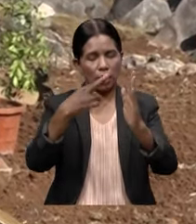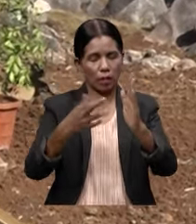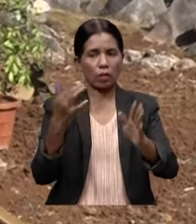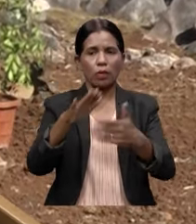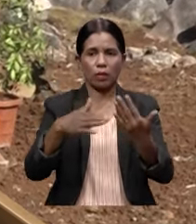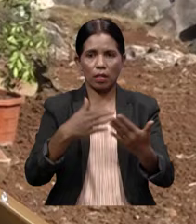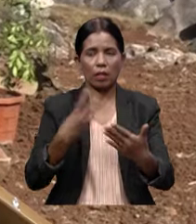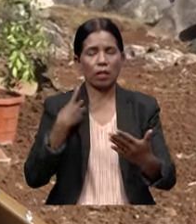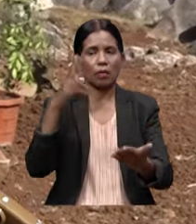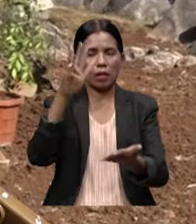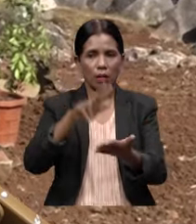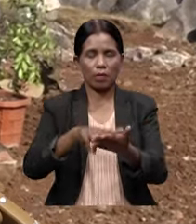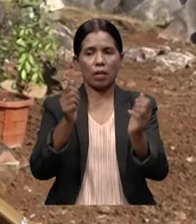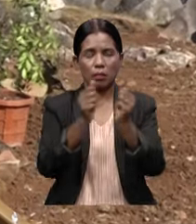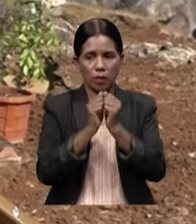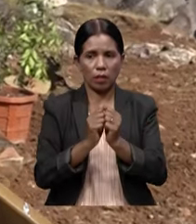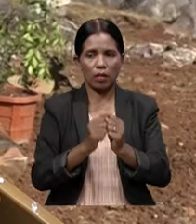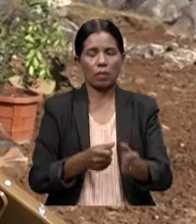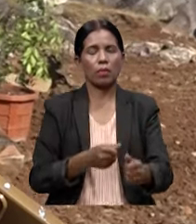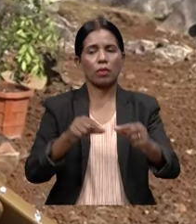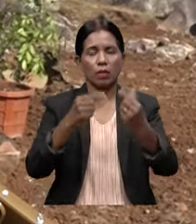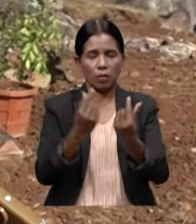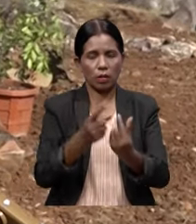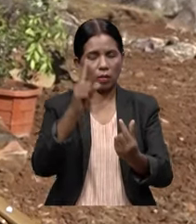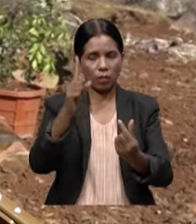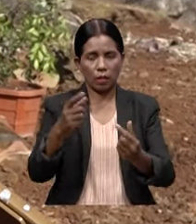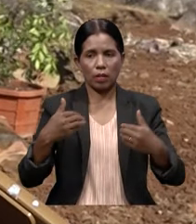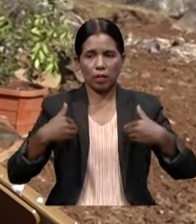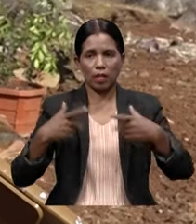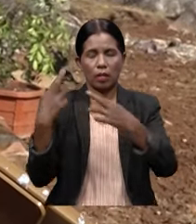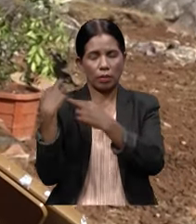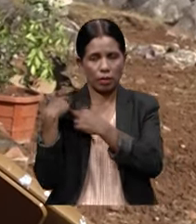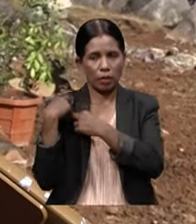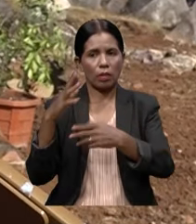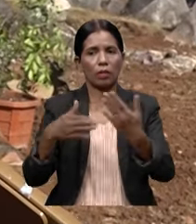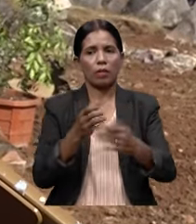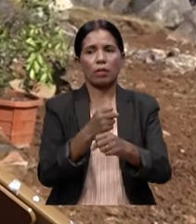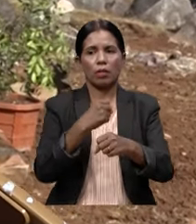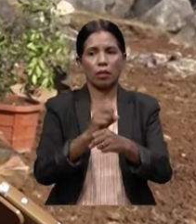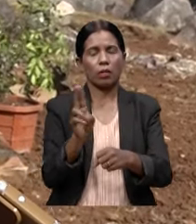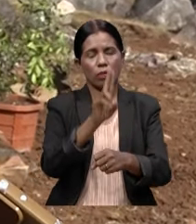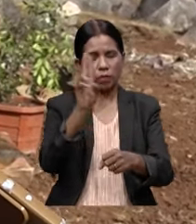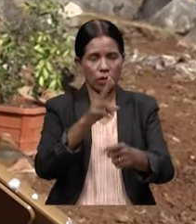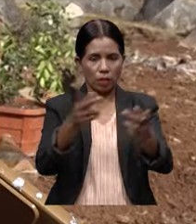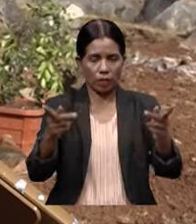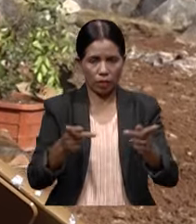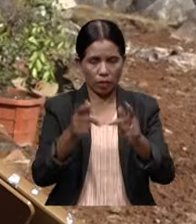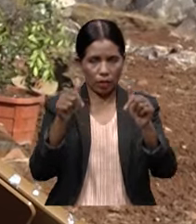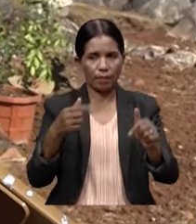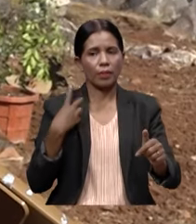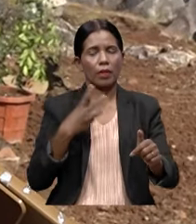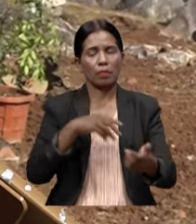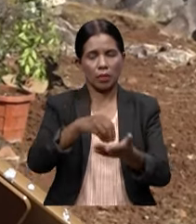ami aprova mutu ki ami formo ne grupu de neve tomar responsabilitate tomak e hori halo jere baia fate refere. Ne bea